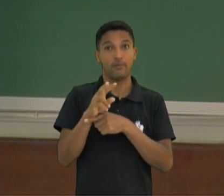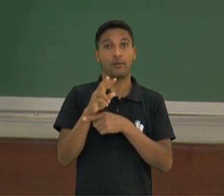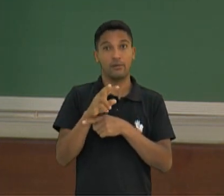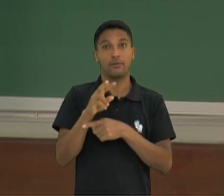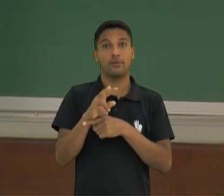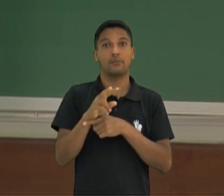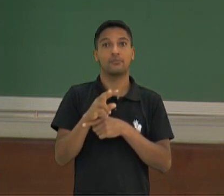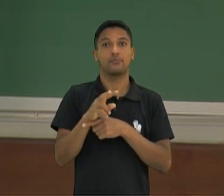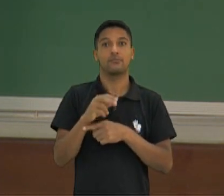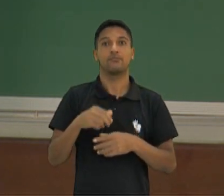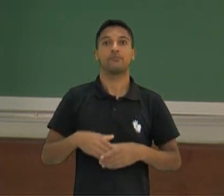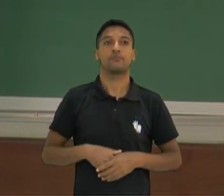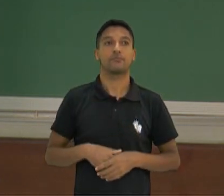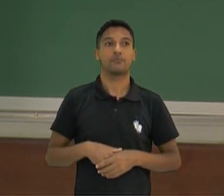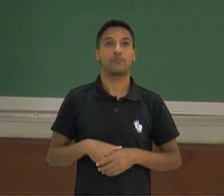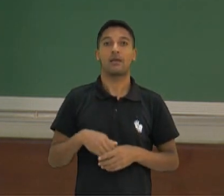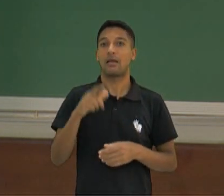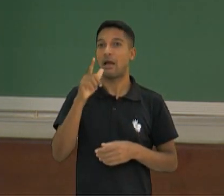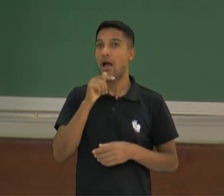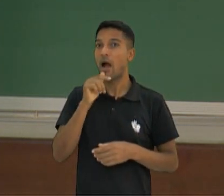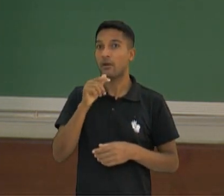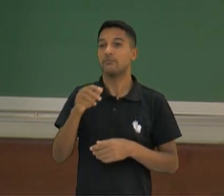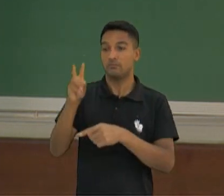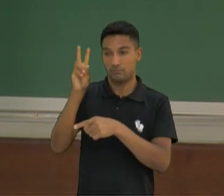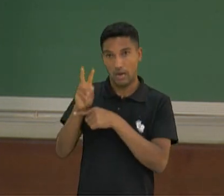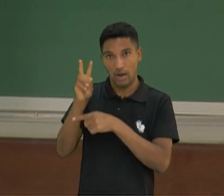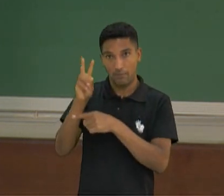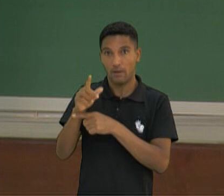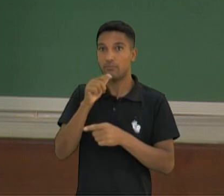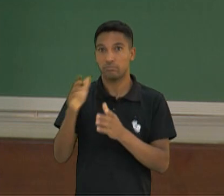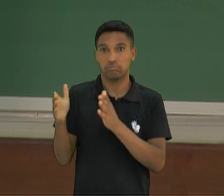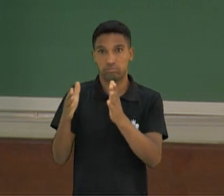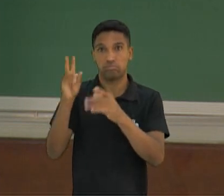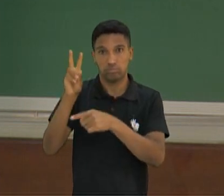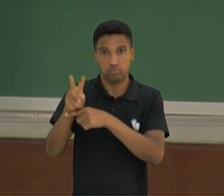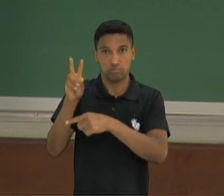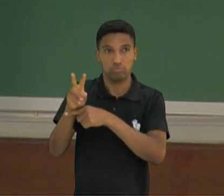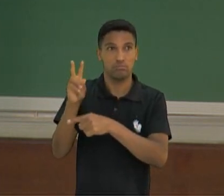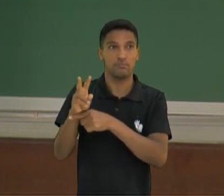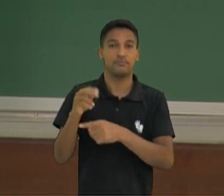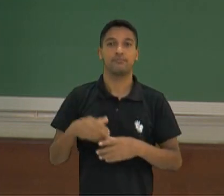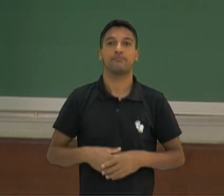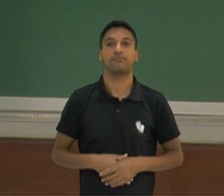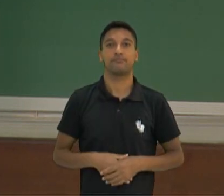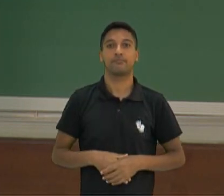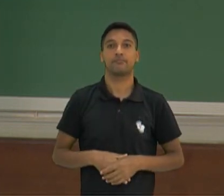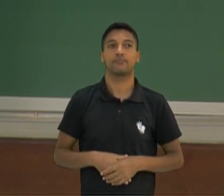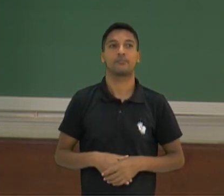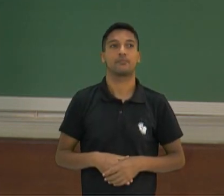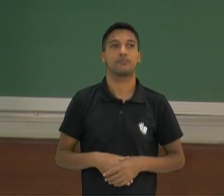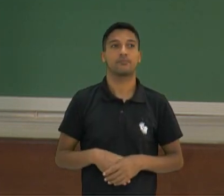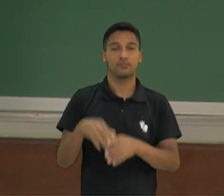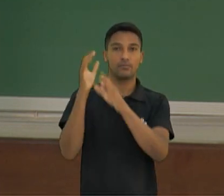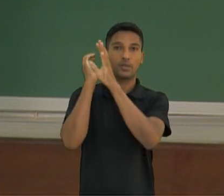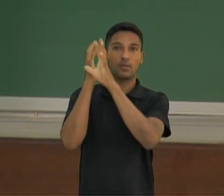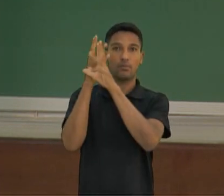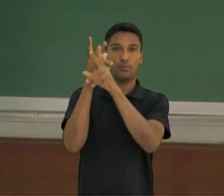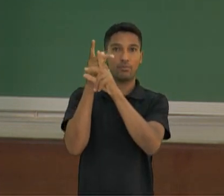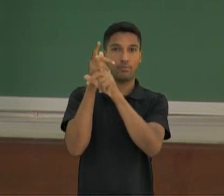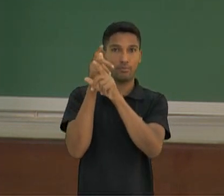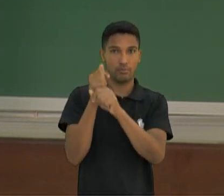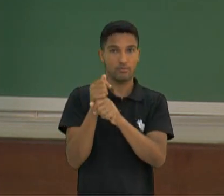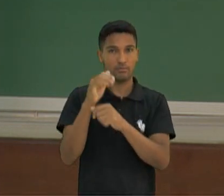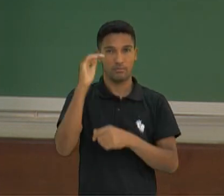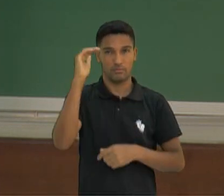conteúdo e vimos hoje. Fizemos uma retomadinha sobre regionalização, novamente conceituamos impactos